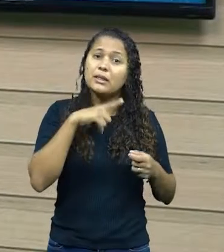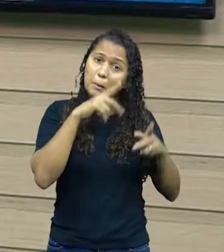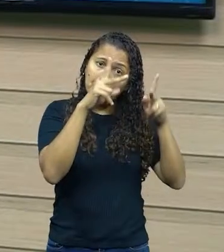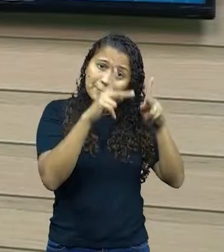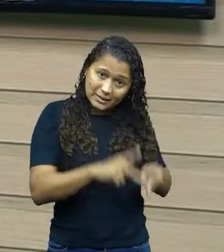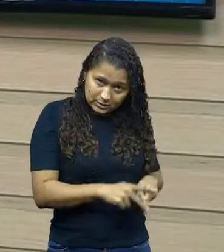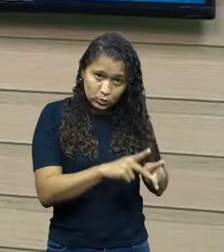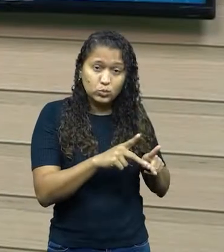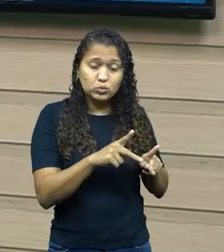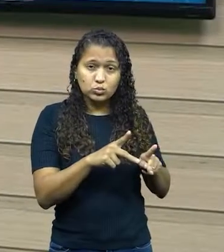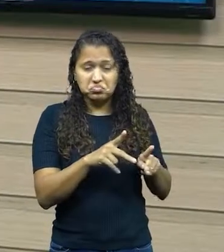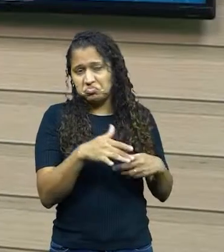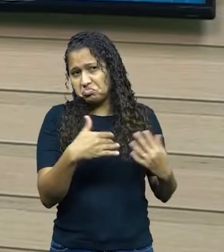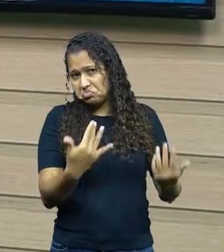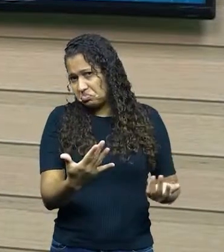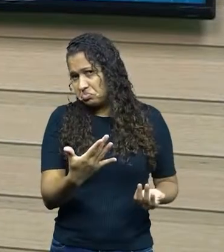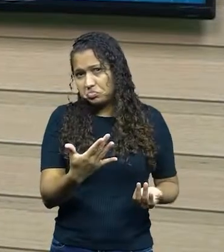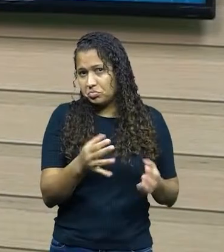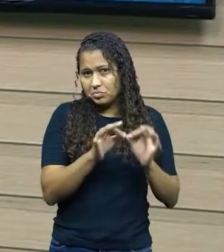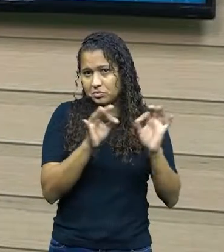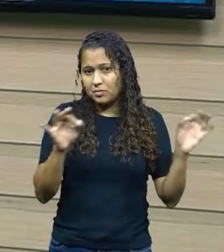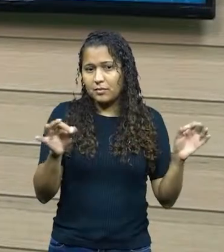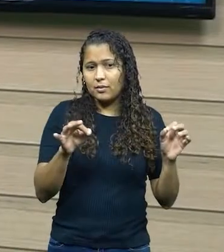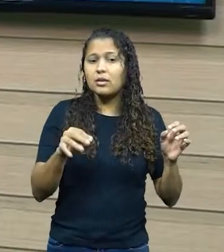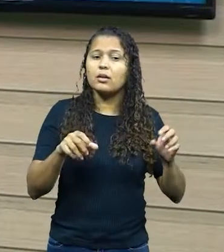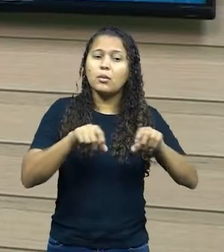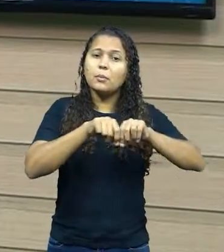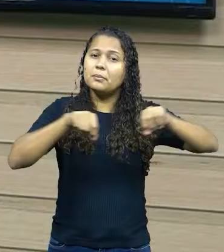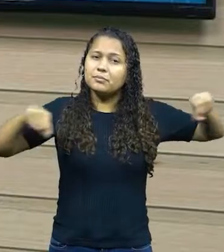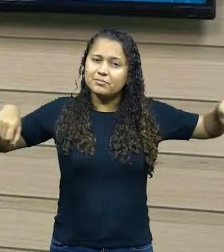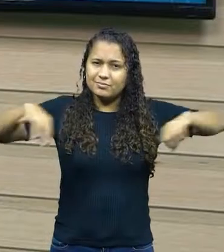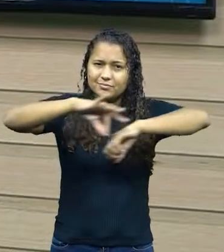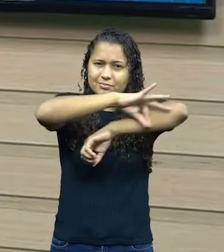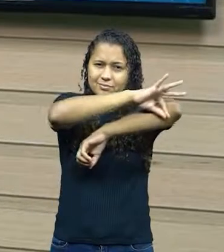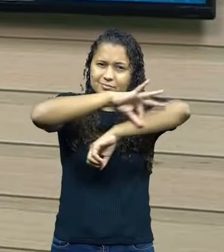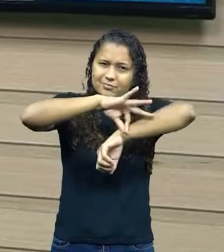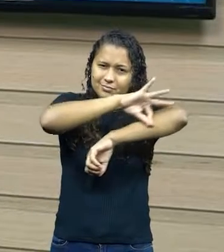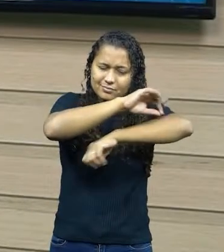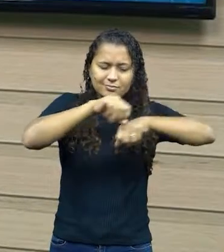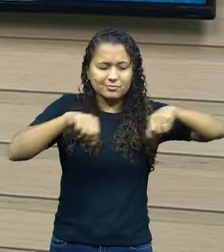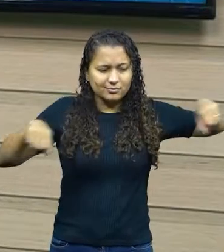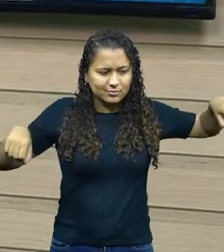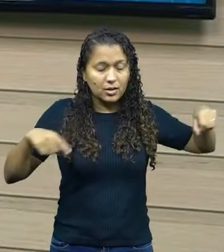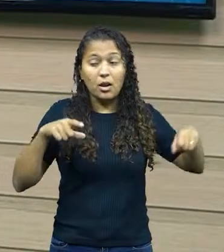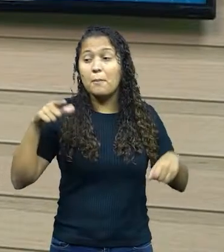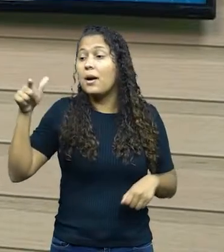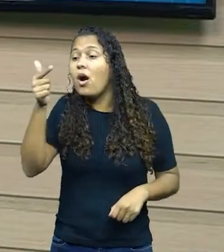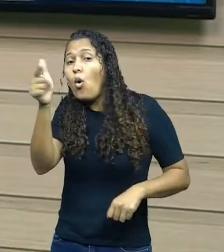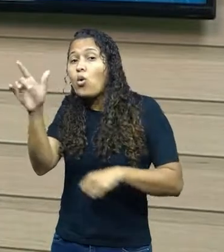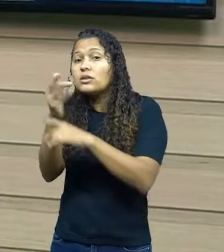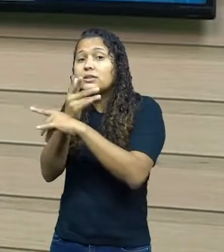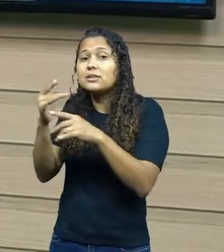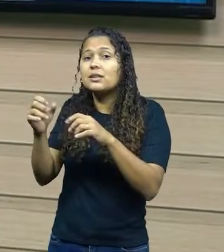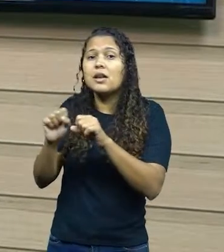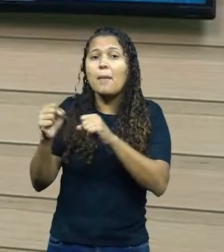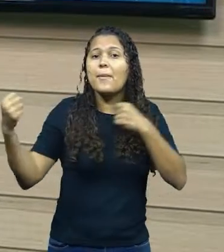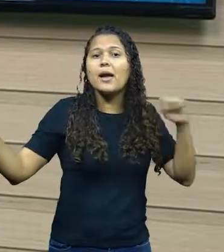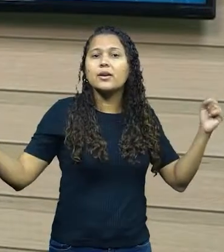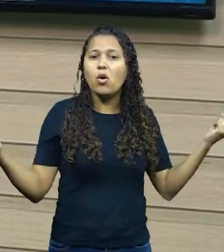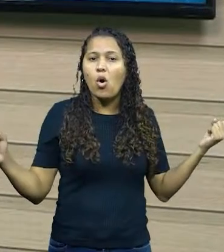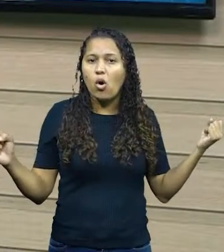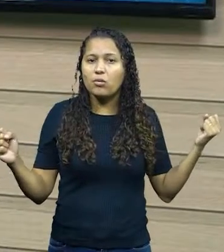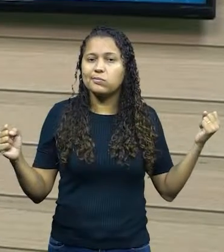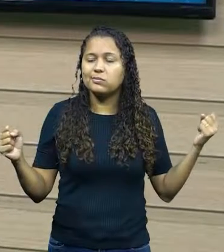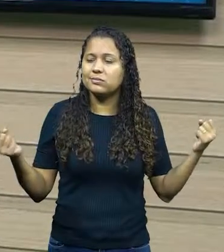padrão X, uma vara padrão, e nessa outra cidade a vara que eles utilizam é maior do que a que é utilizada na